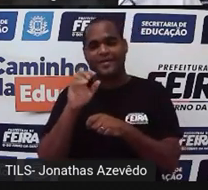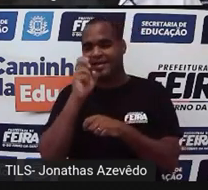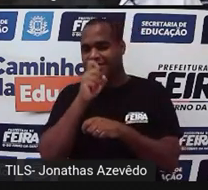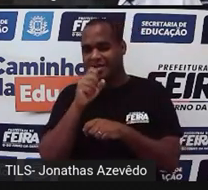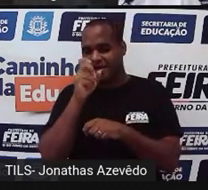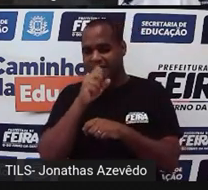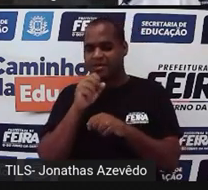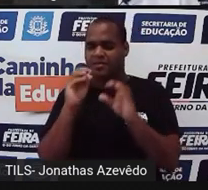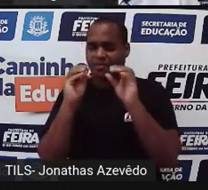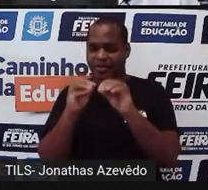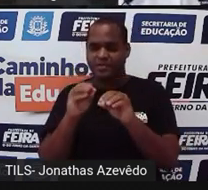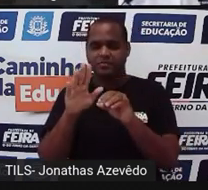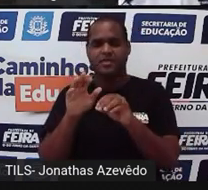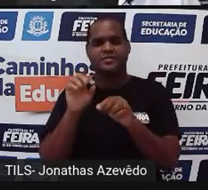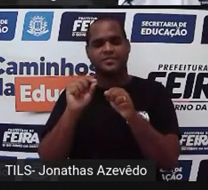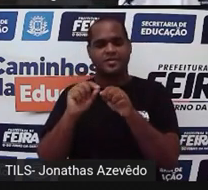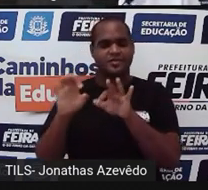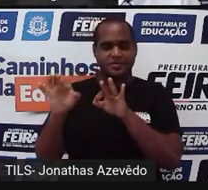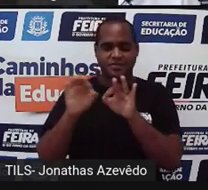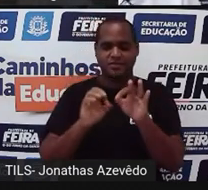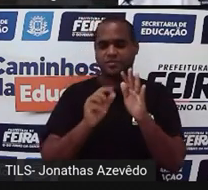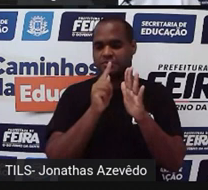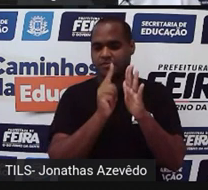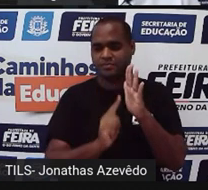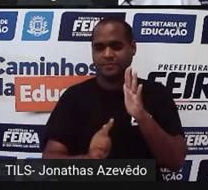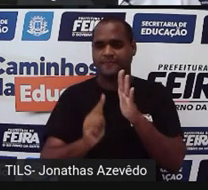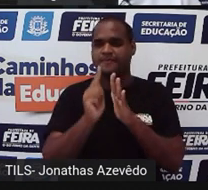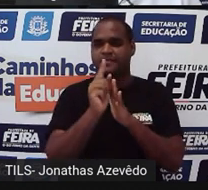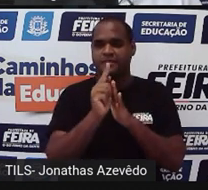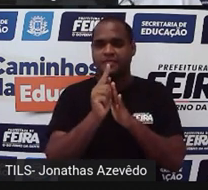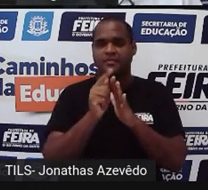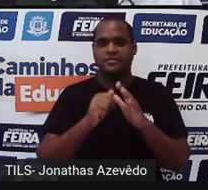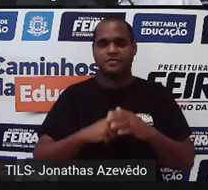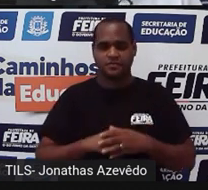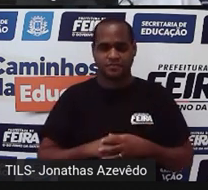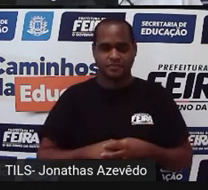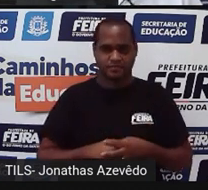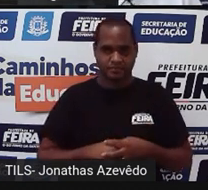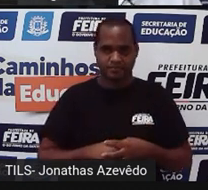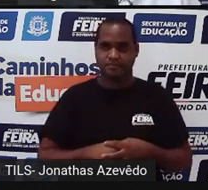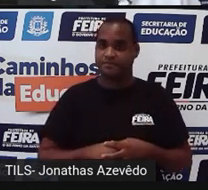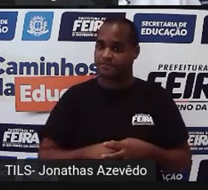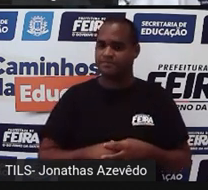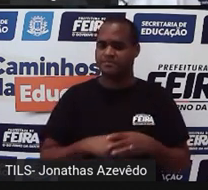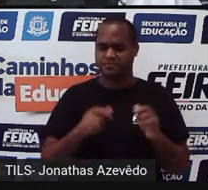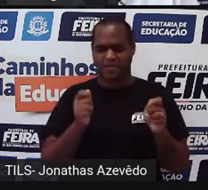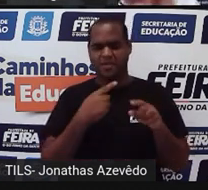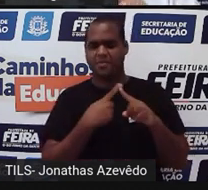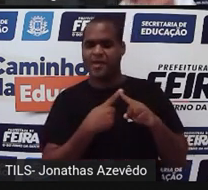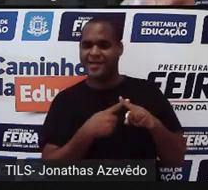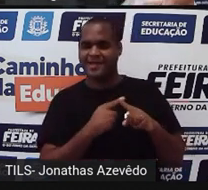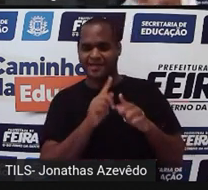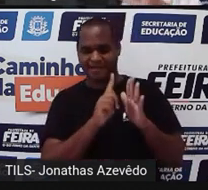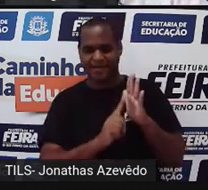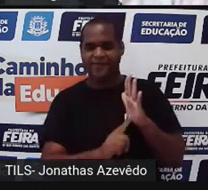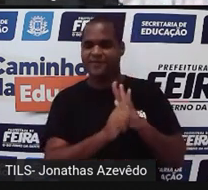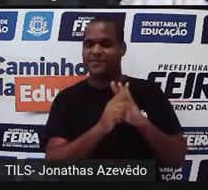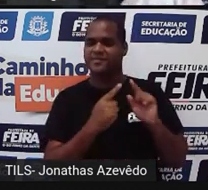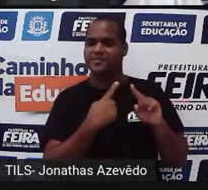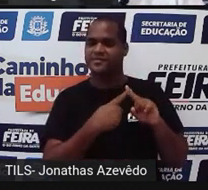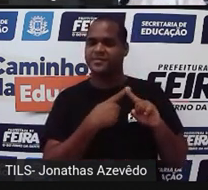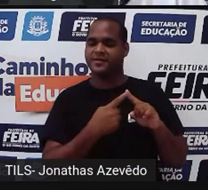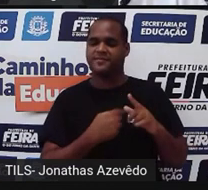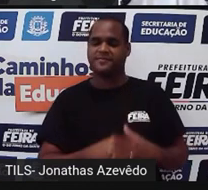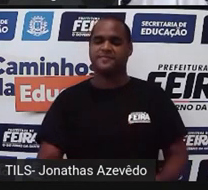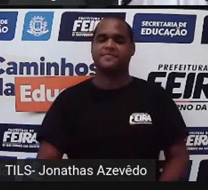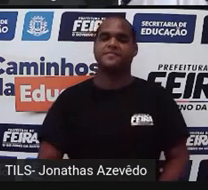a gente fez usando um gráfico, você lembra? Né? Pois é, por que um gráfico? Por que um gráfico?